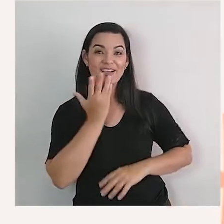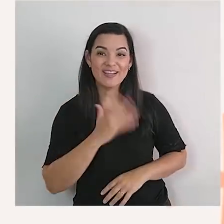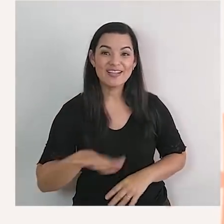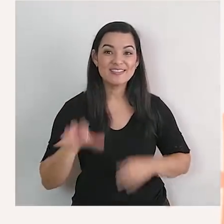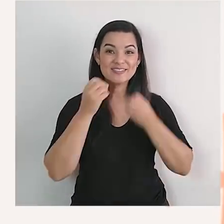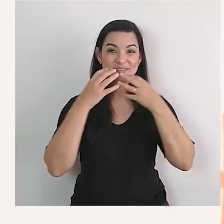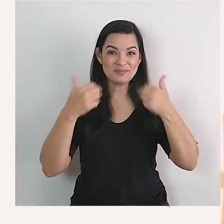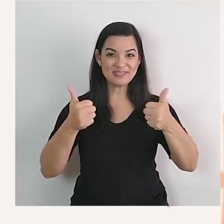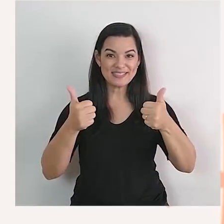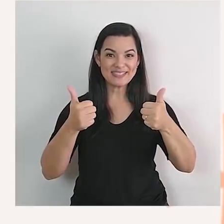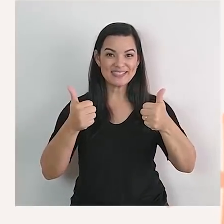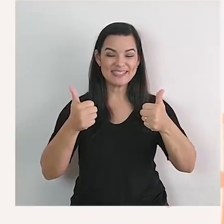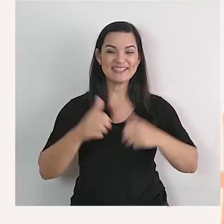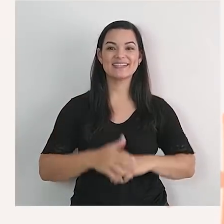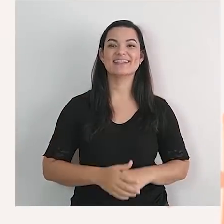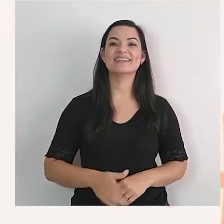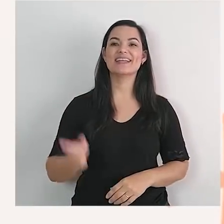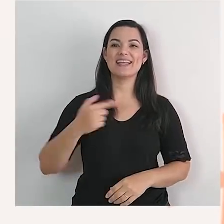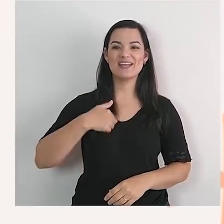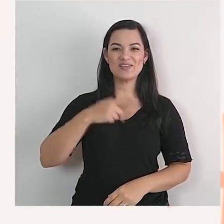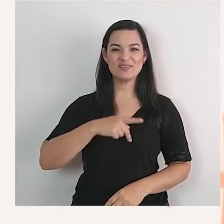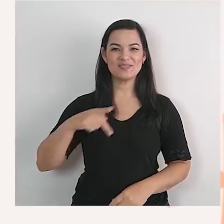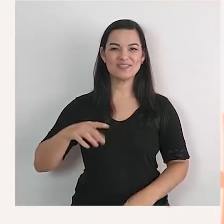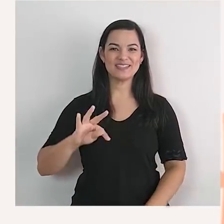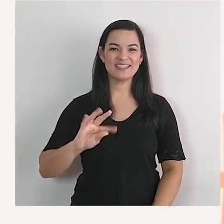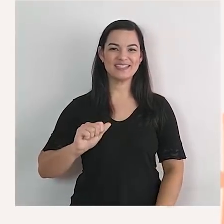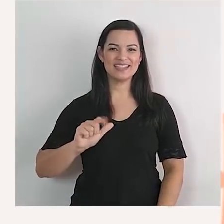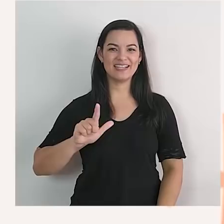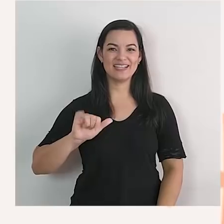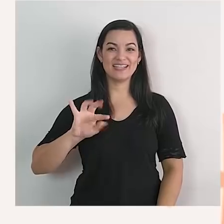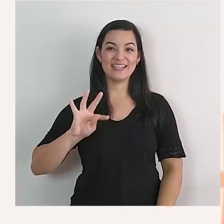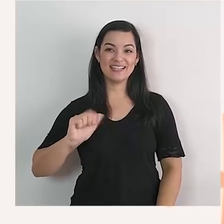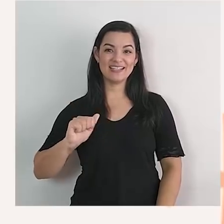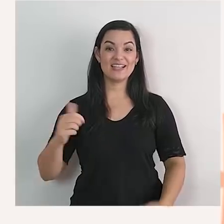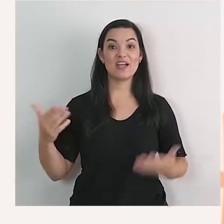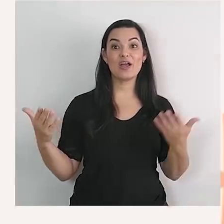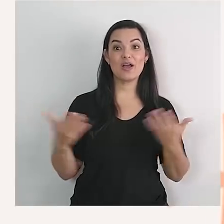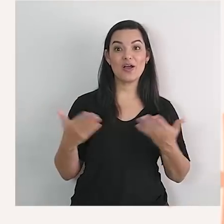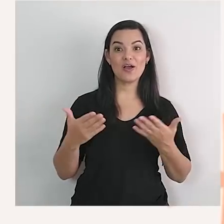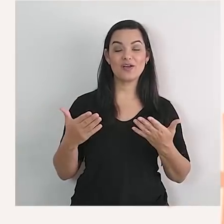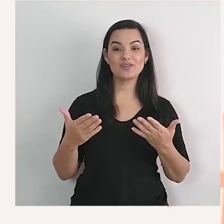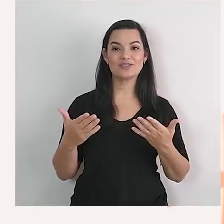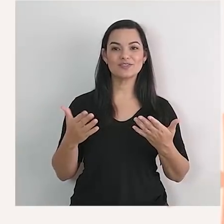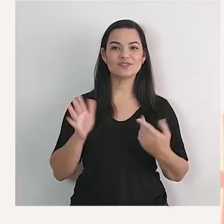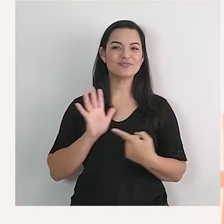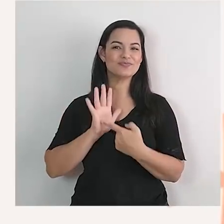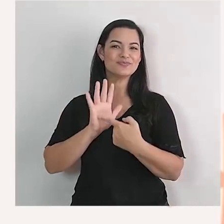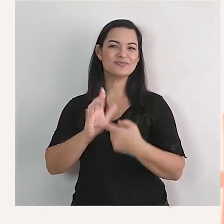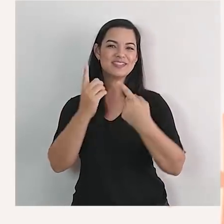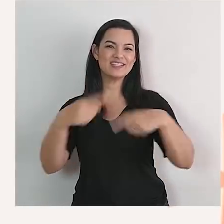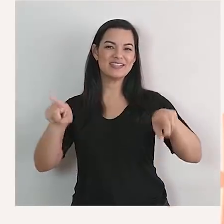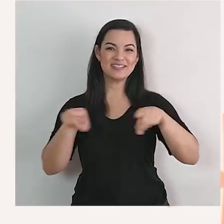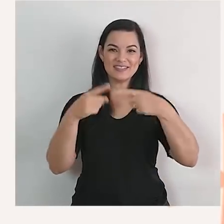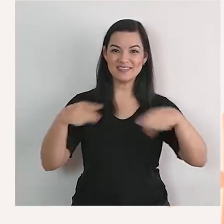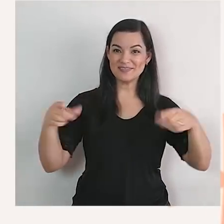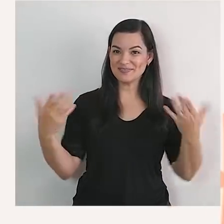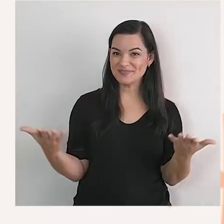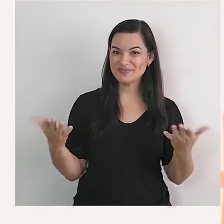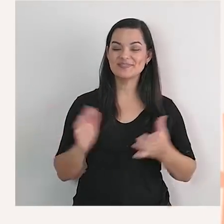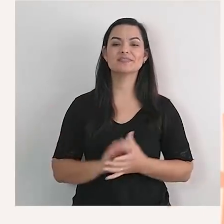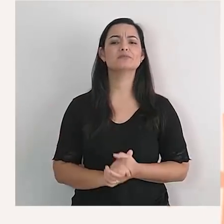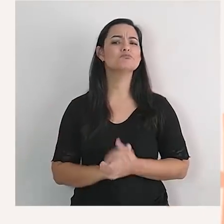Olá, crianças, tudo bem com vocês? Eu sou a professora Thalita e hoje eu vim trazer uma canção para